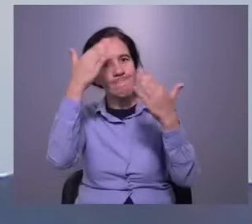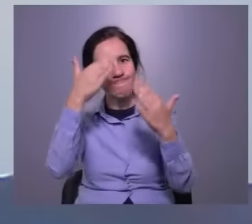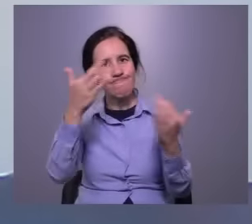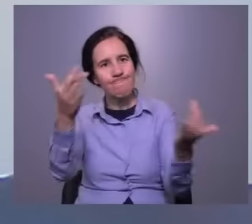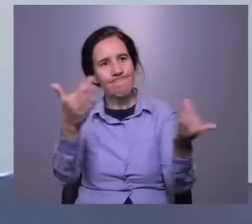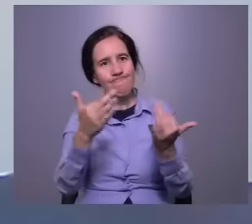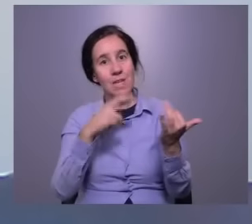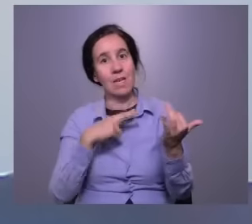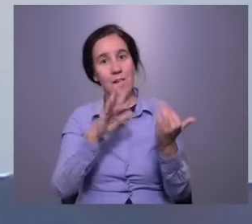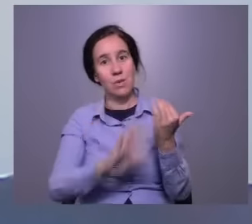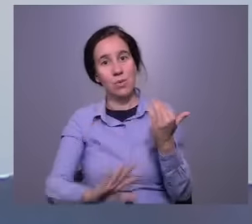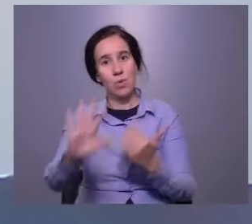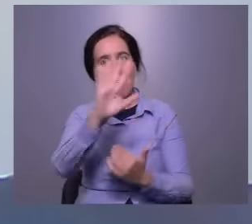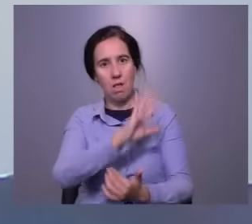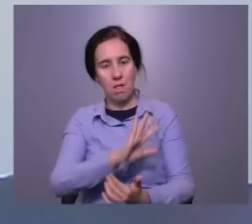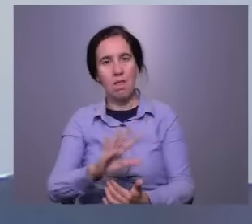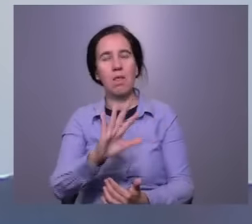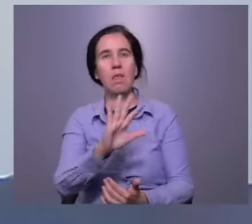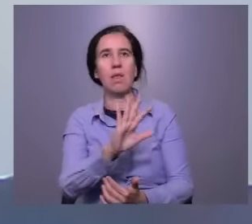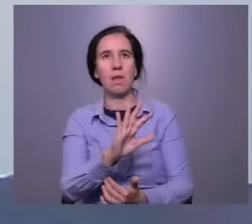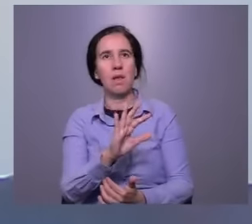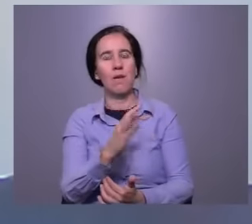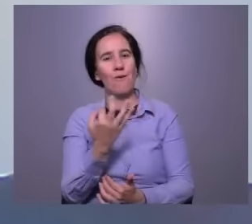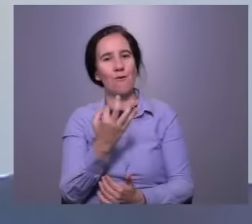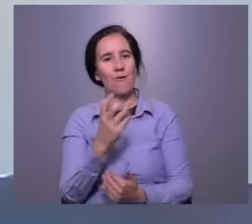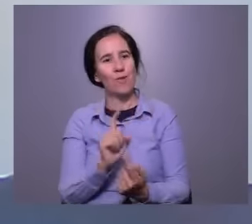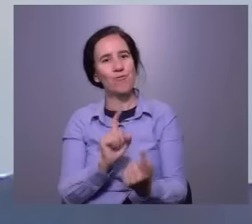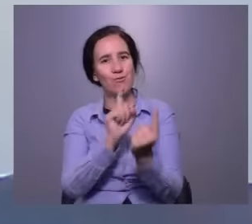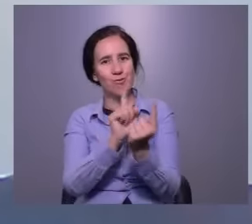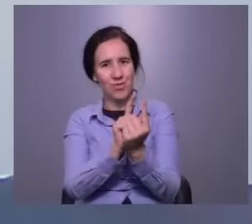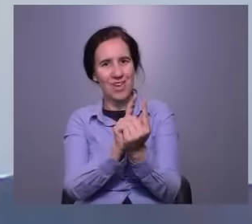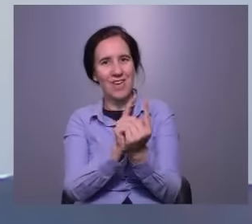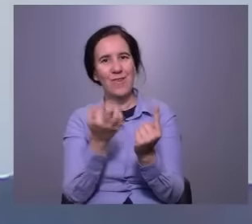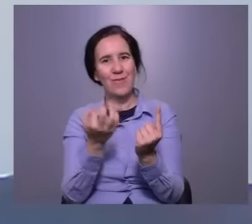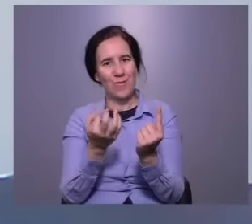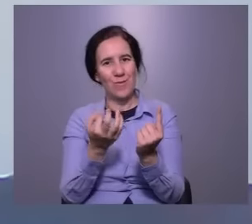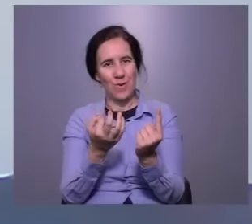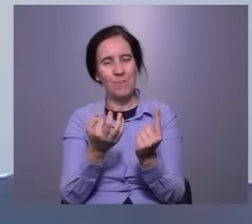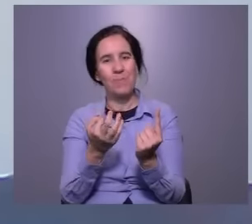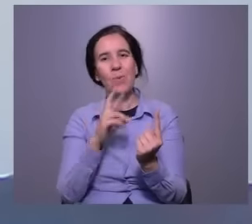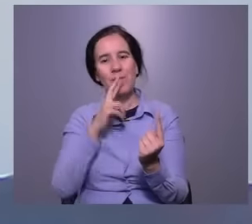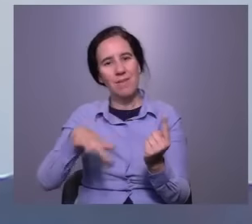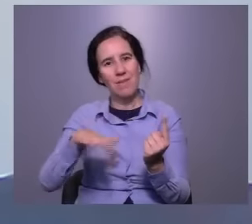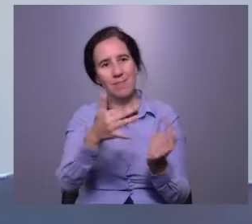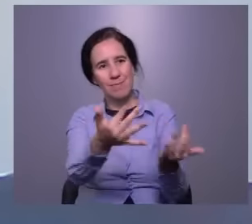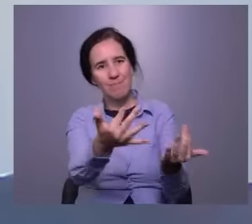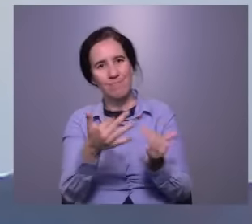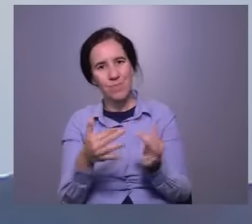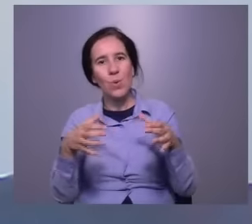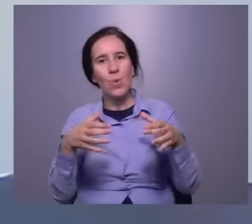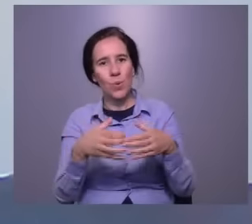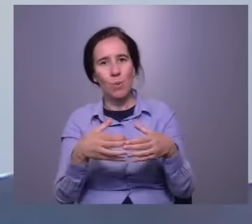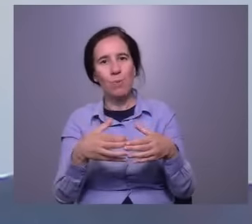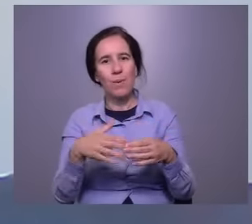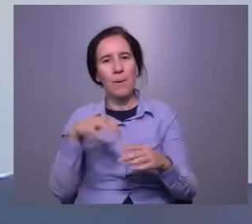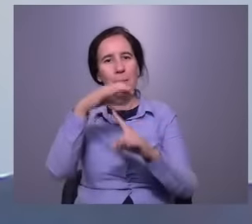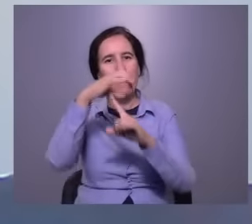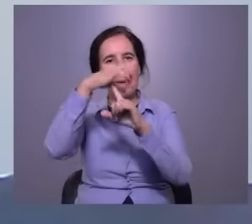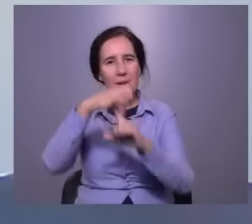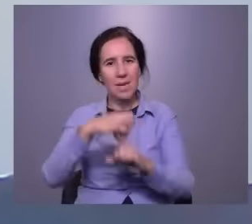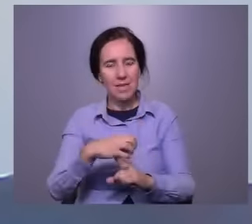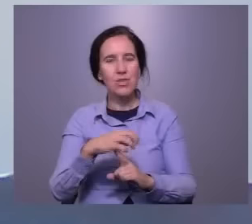sentimentos para dar graças a Deus por tudo o que Ele faz por nós. Permitam-me que hoje saúde de forma muito especial o grupo